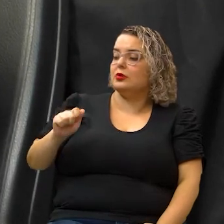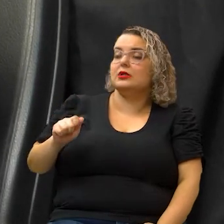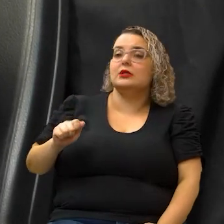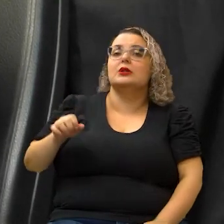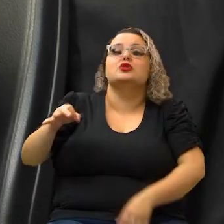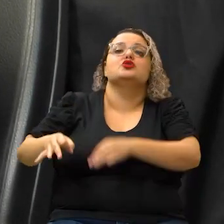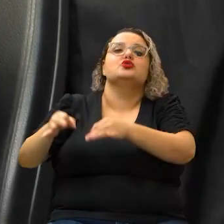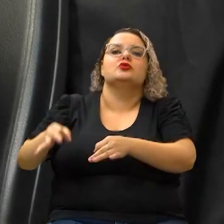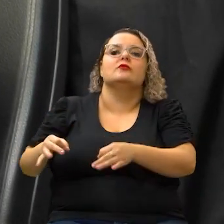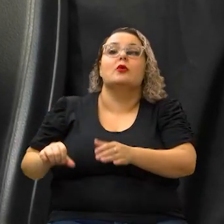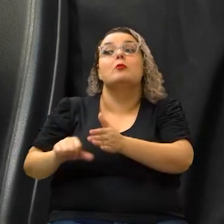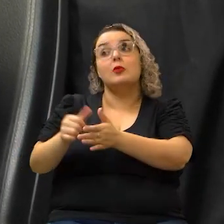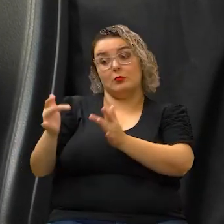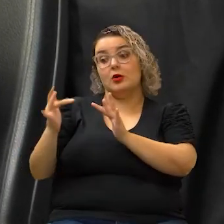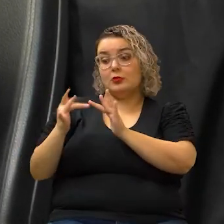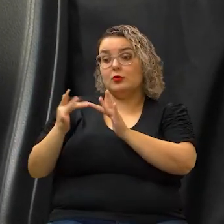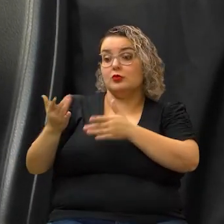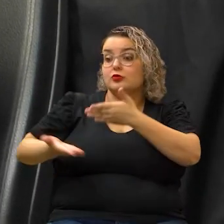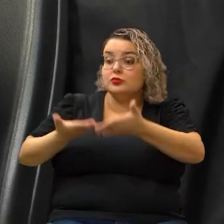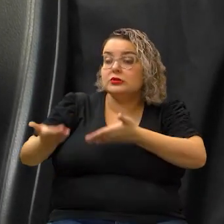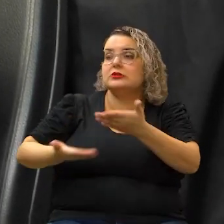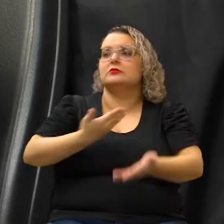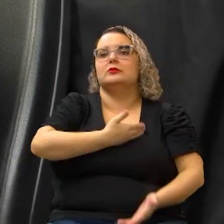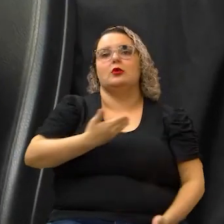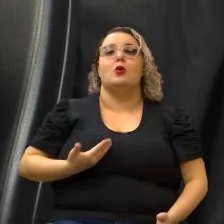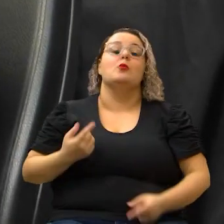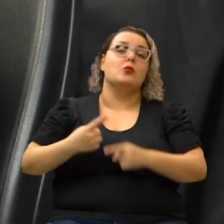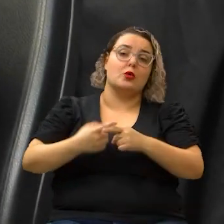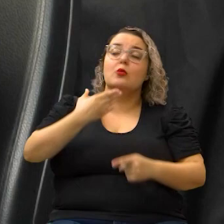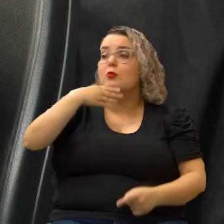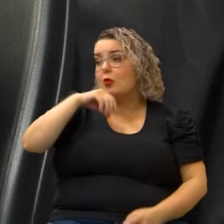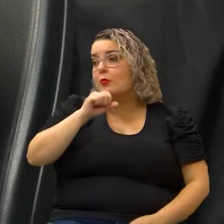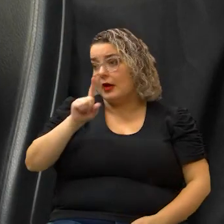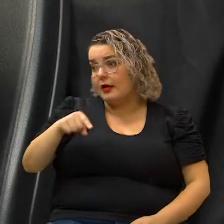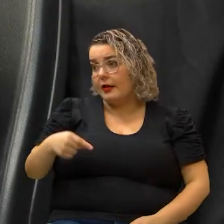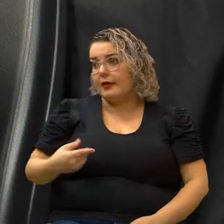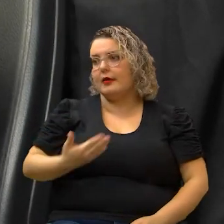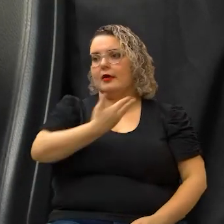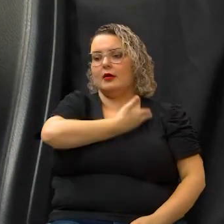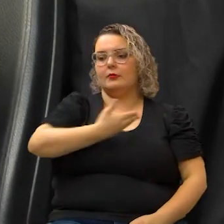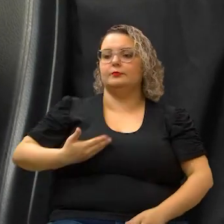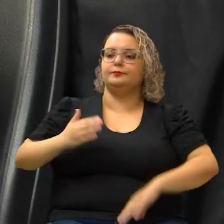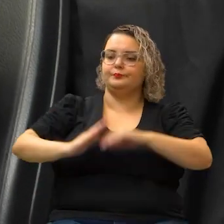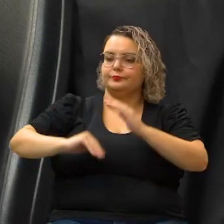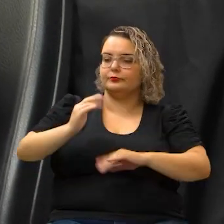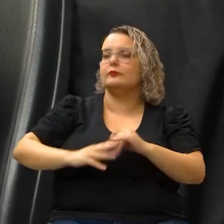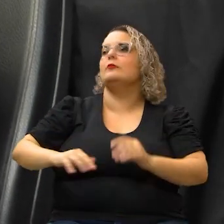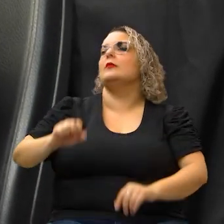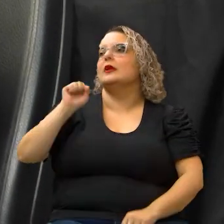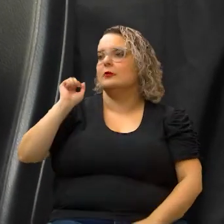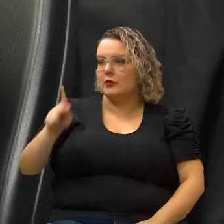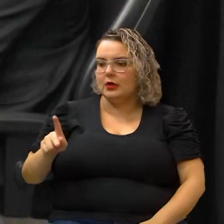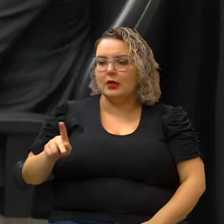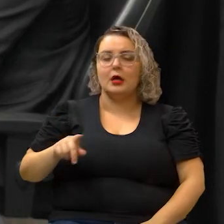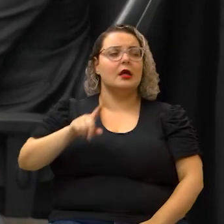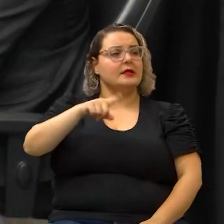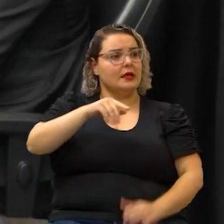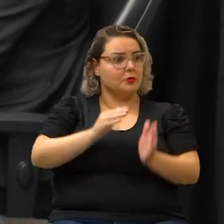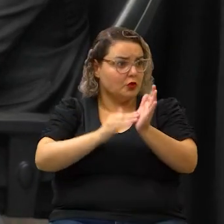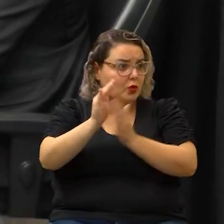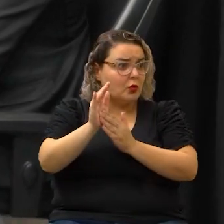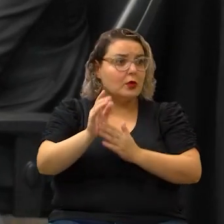contato com o serviço público, que meu pai era servidor público, né? Meu pai se aposentou como servidor público. Mas aí foi por